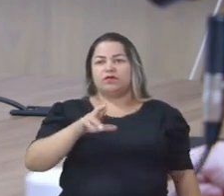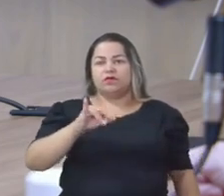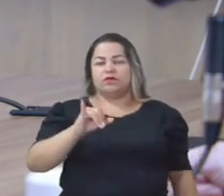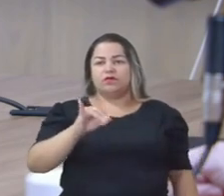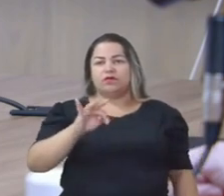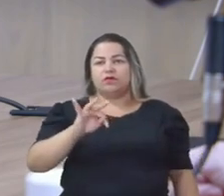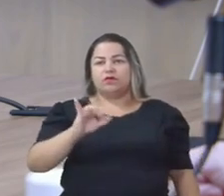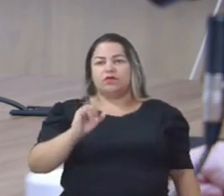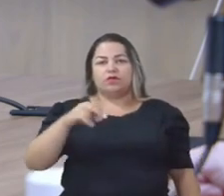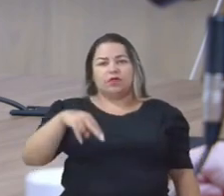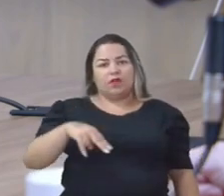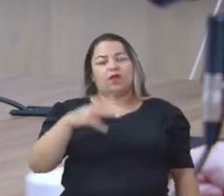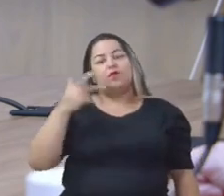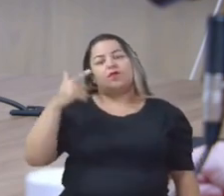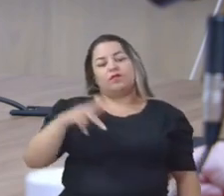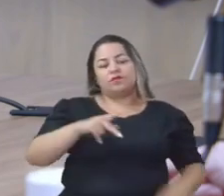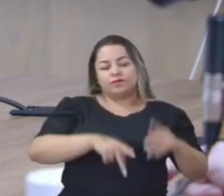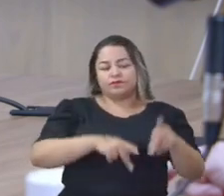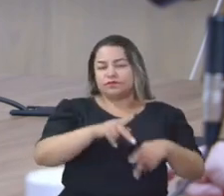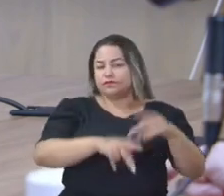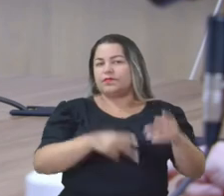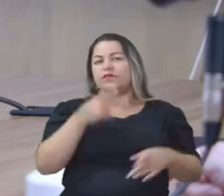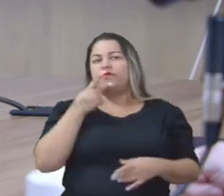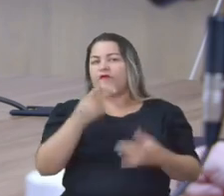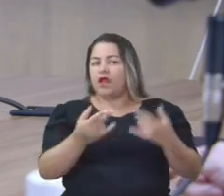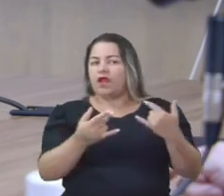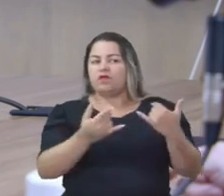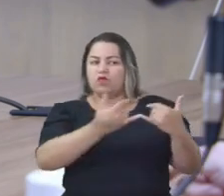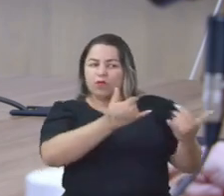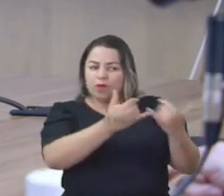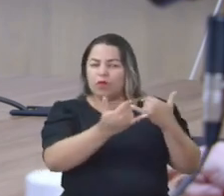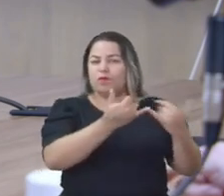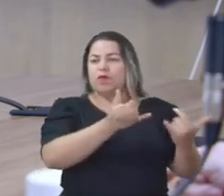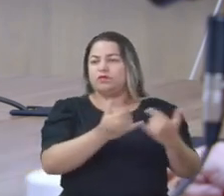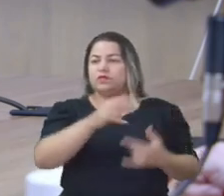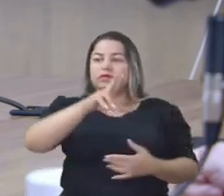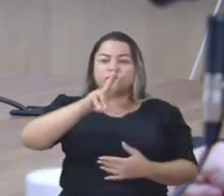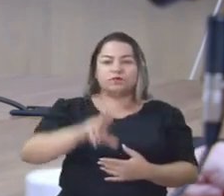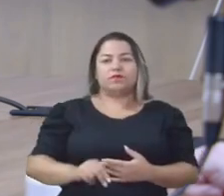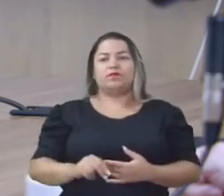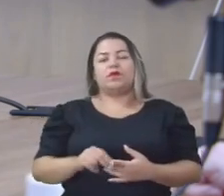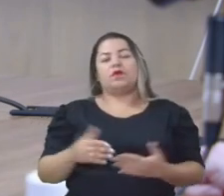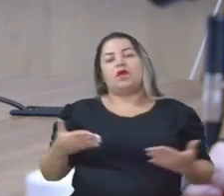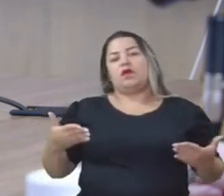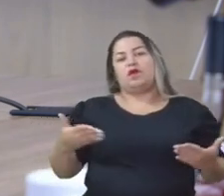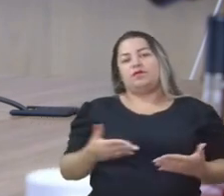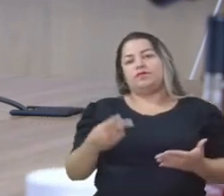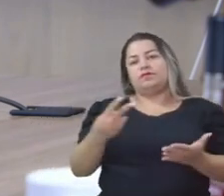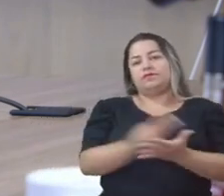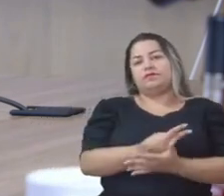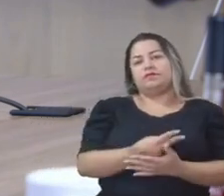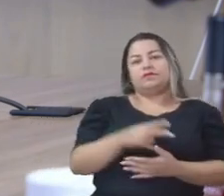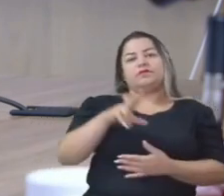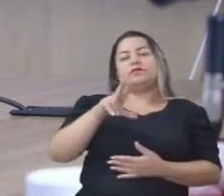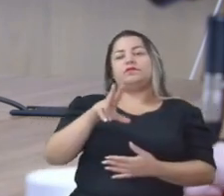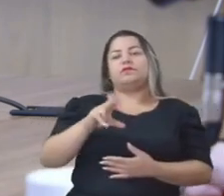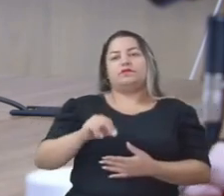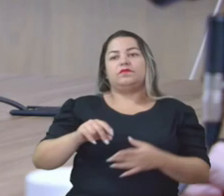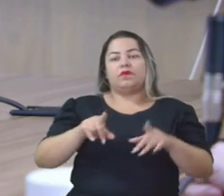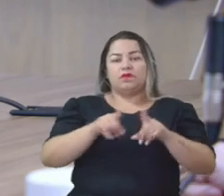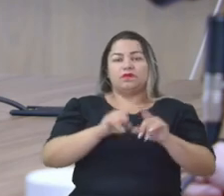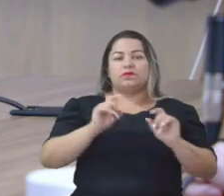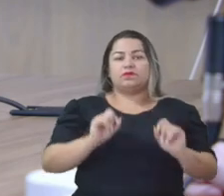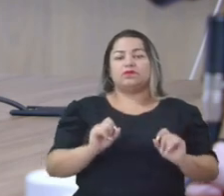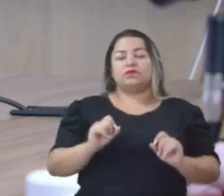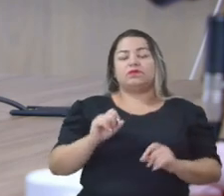fulano tal. Entendeu? Então tem essas coisas que acontecem que não são sólidas como é na cultura não indígena, né? Ela é